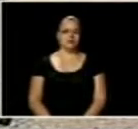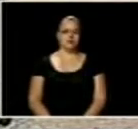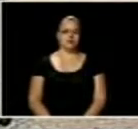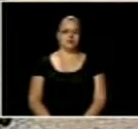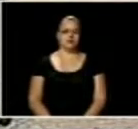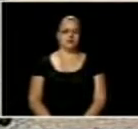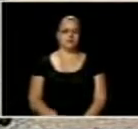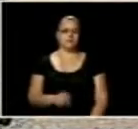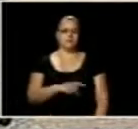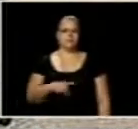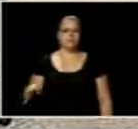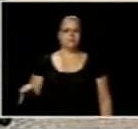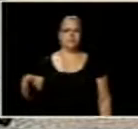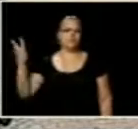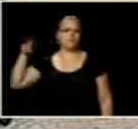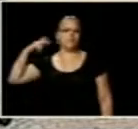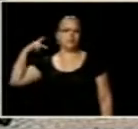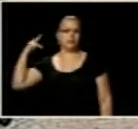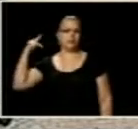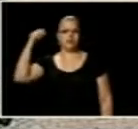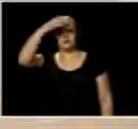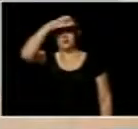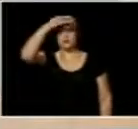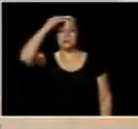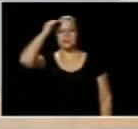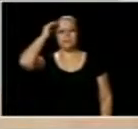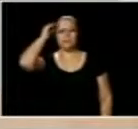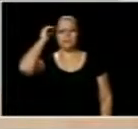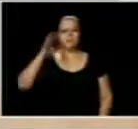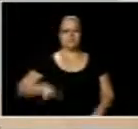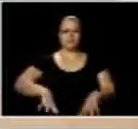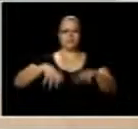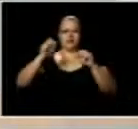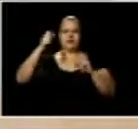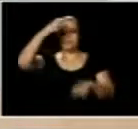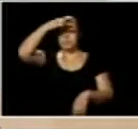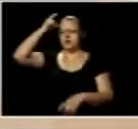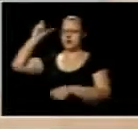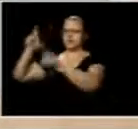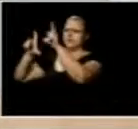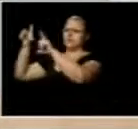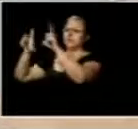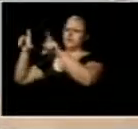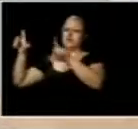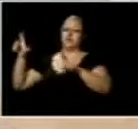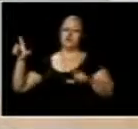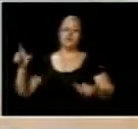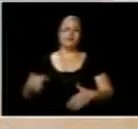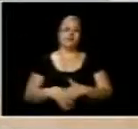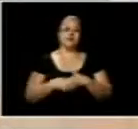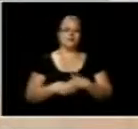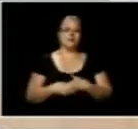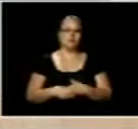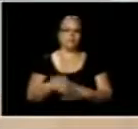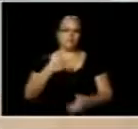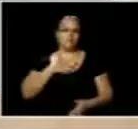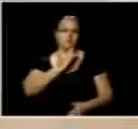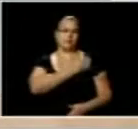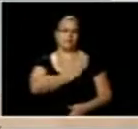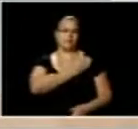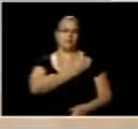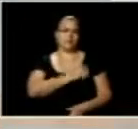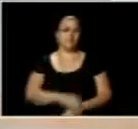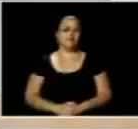Senhor presidente, nobres pares, munícipes aqui presentes, telespectador da TV Câmara. Quero cumprimentar os meus amigos aqui que estão acompanhando todas